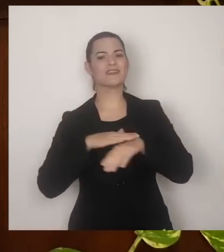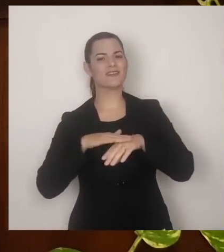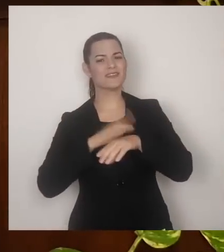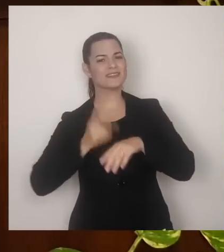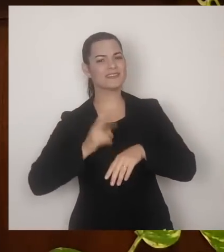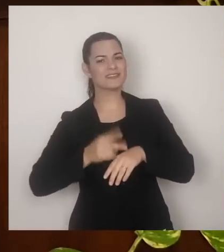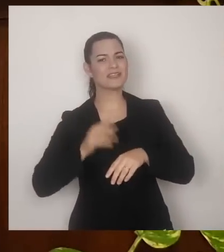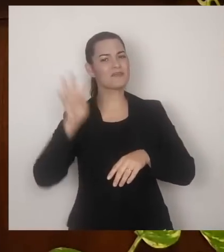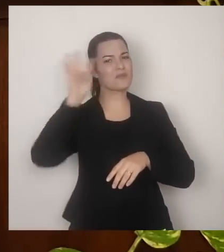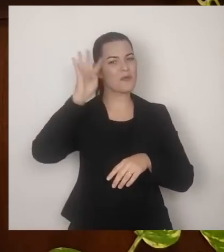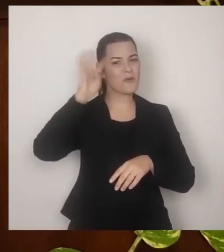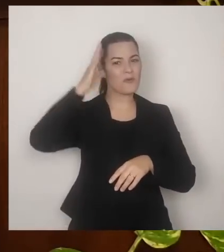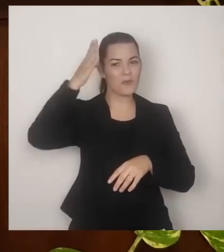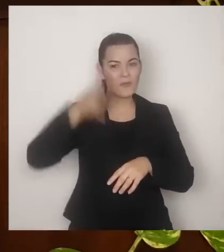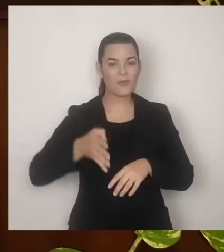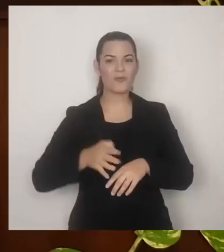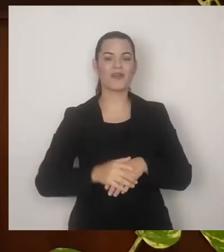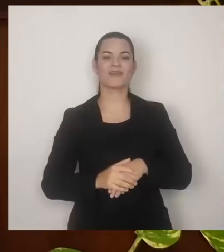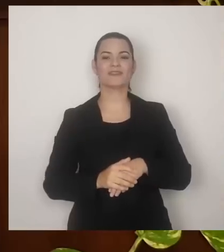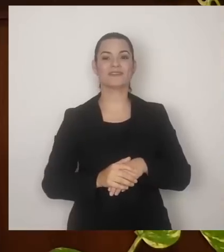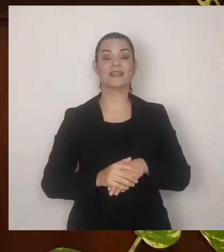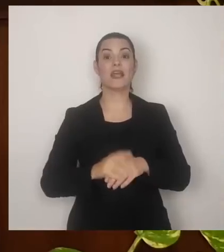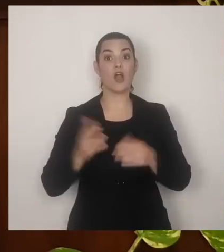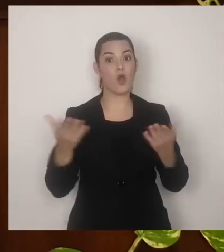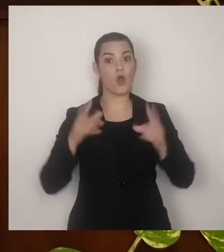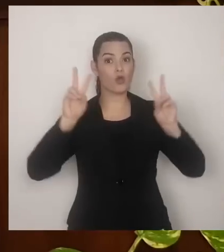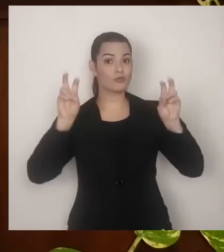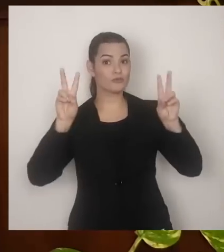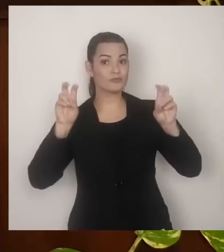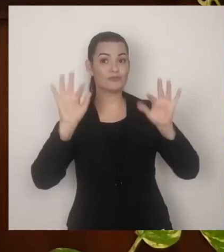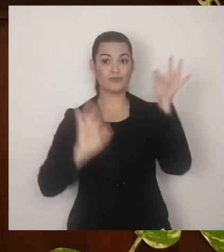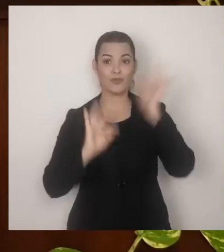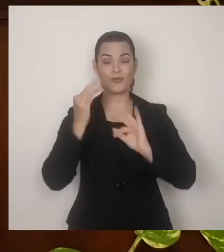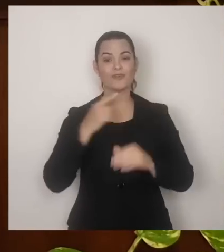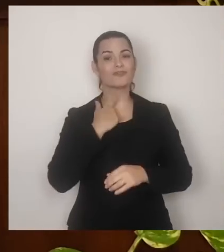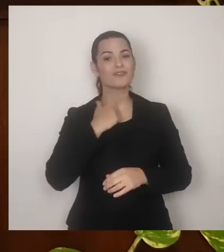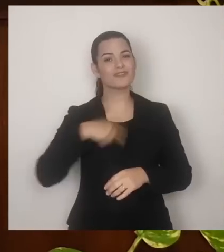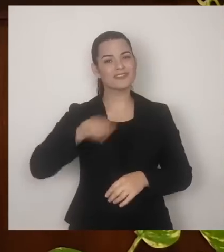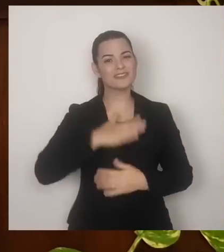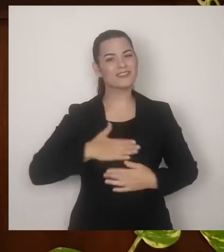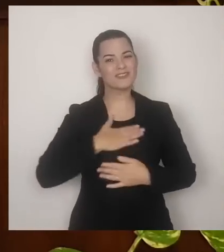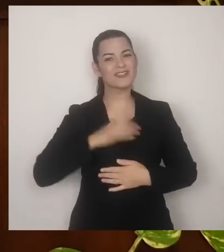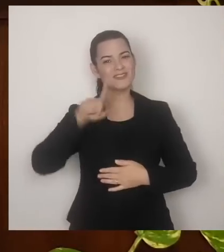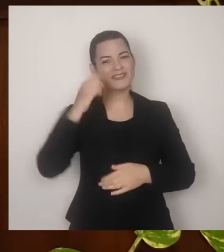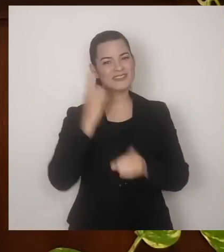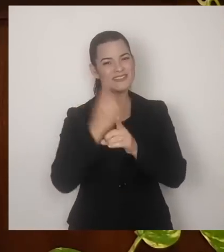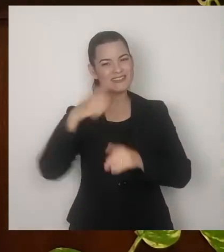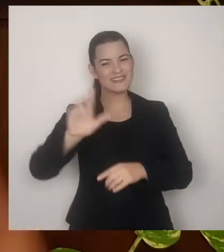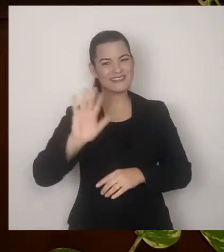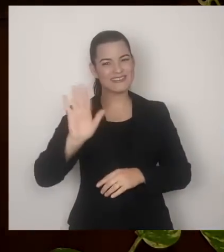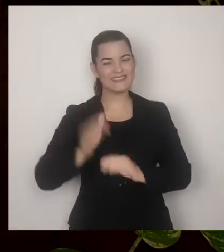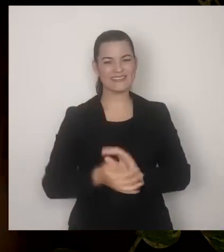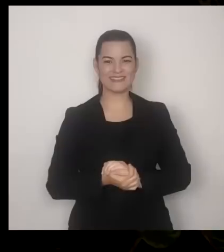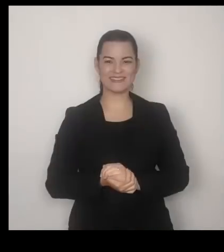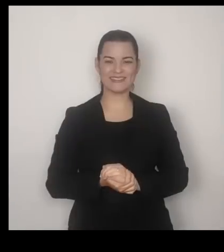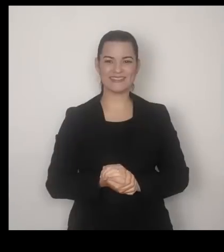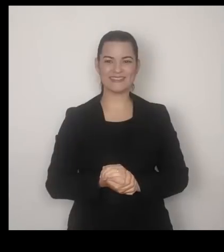dos sons. Hoje, esse é o nosso assunto, folclore. Eu espero que você goste e a gente se encontra na semana que vem. Até